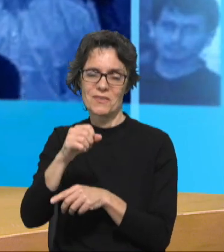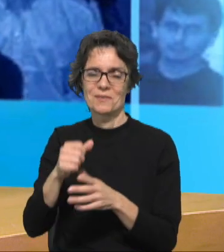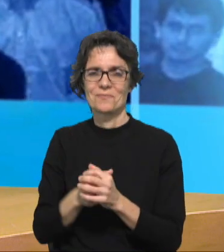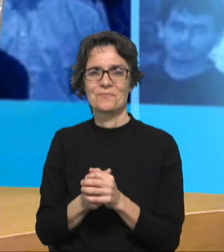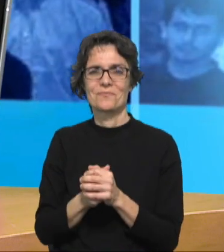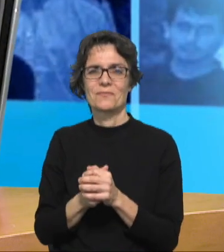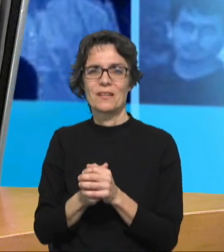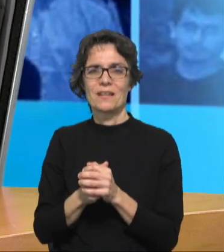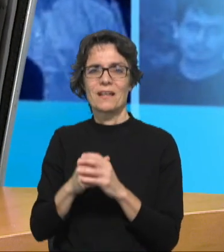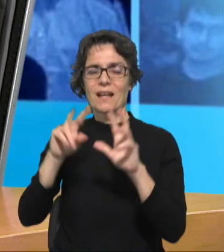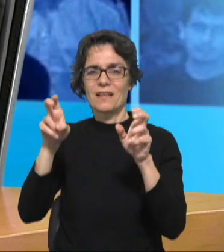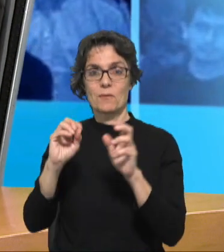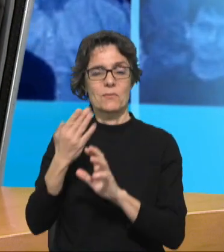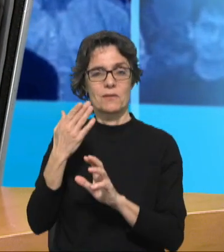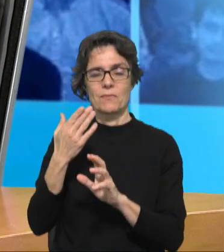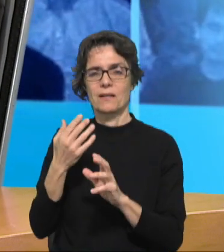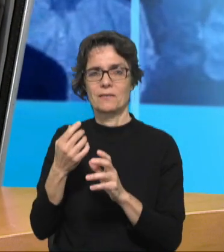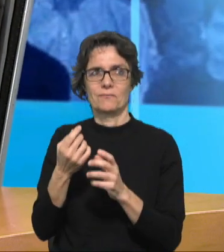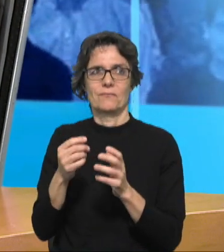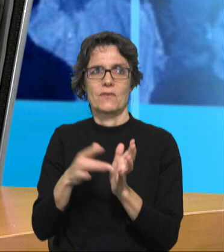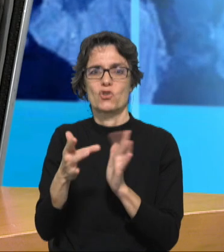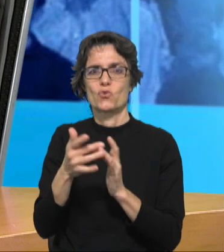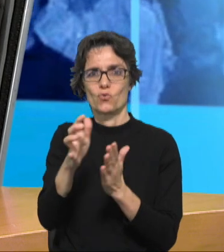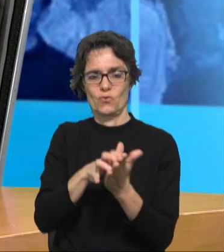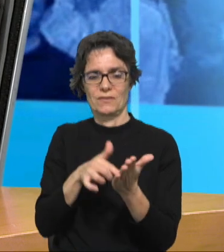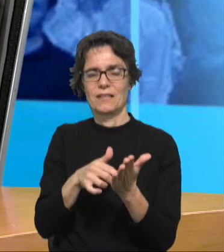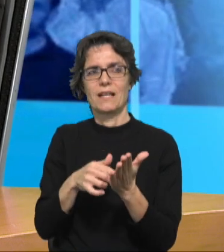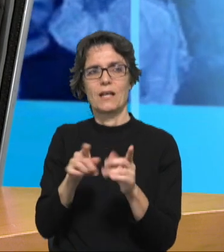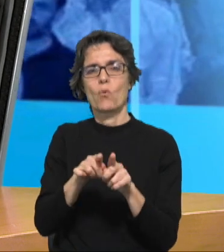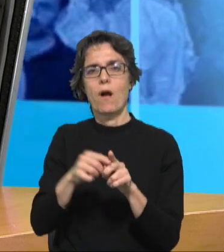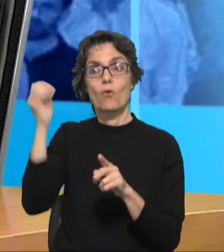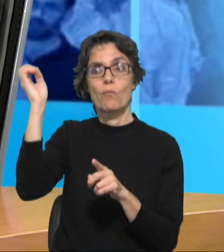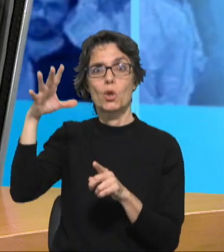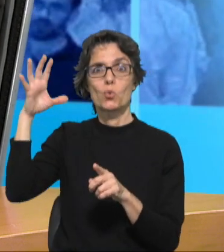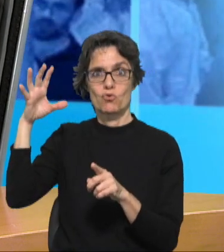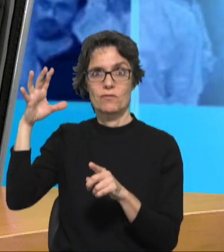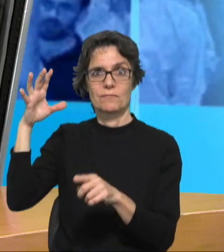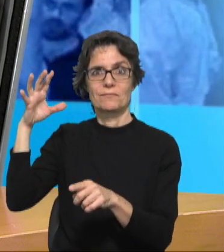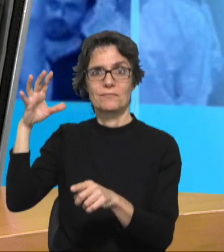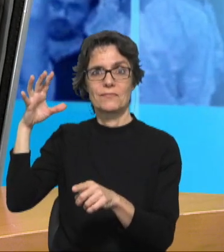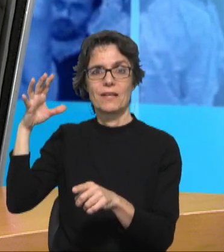desta leitura, não é? Jesus é esta luz que vem iluminar, a dar